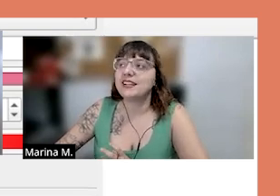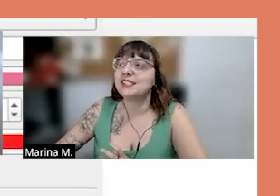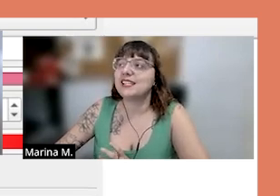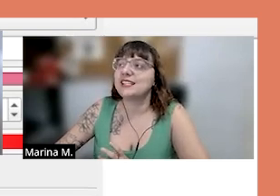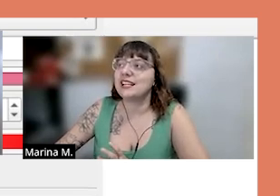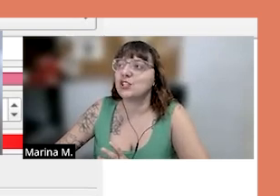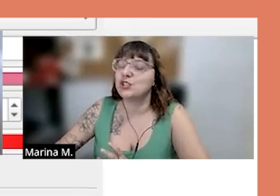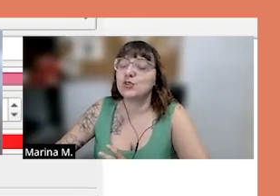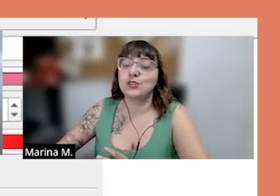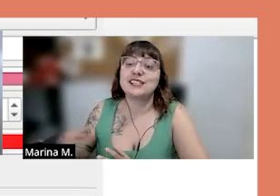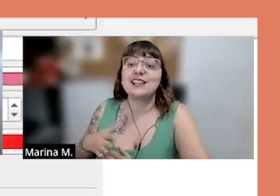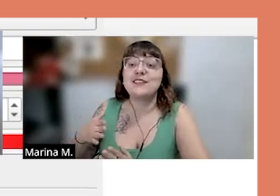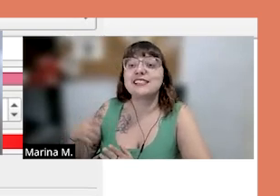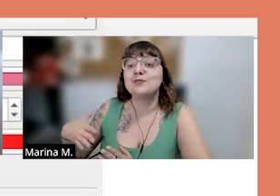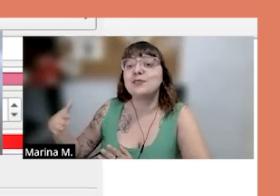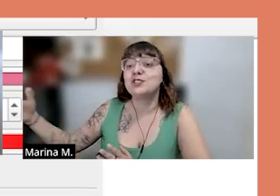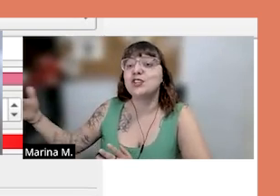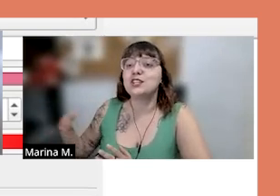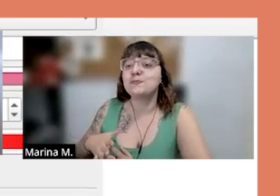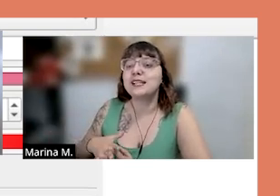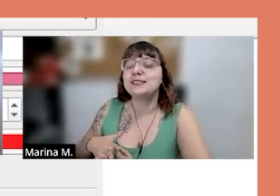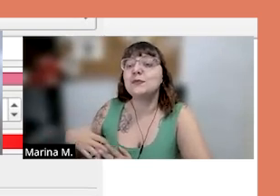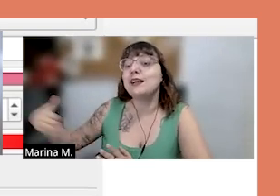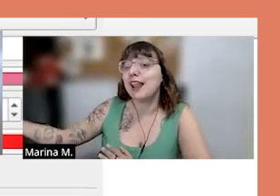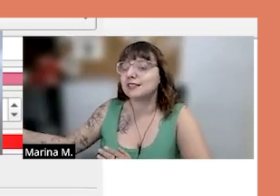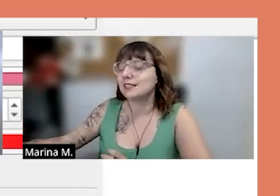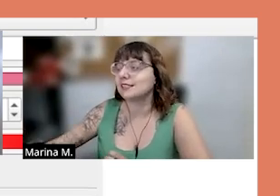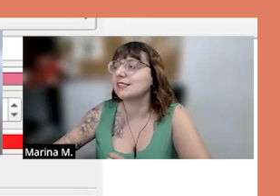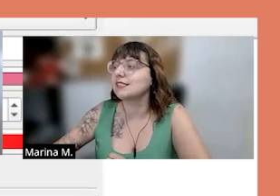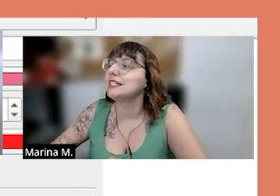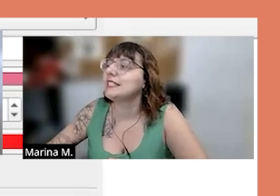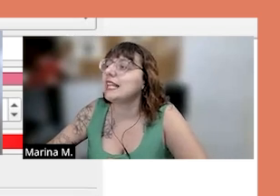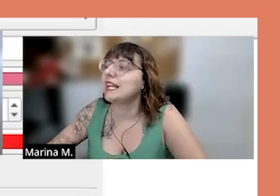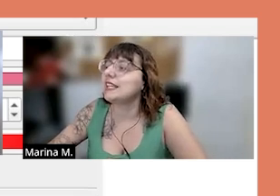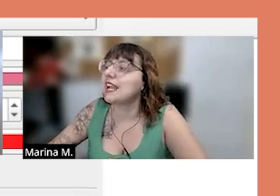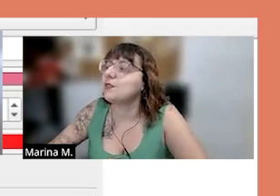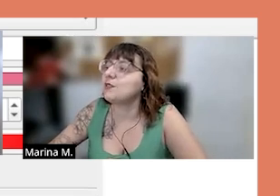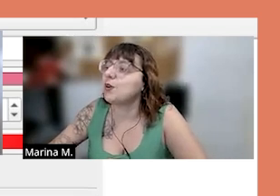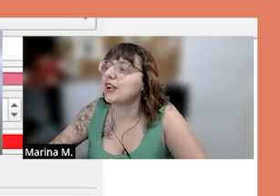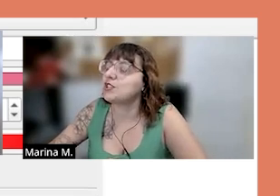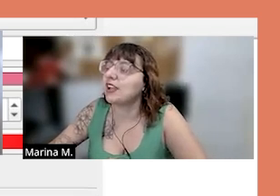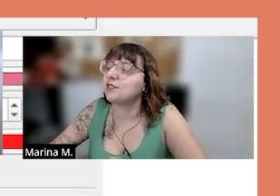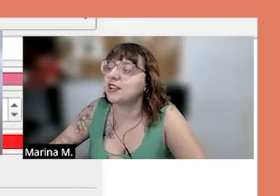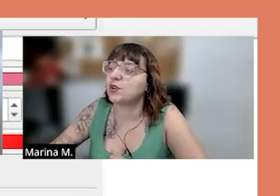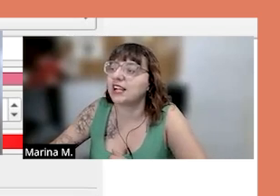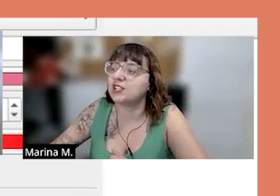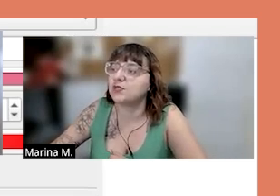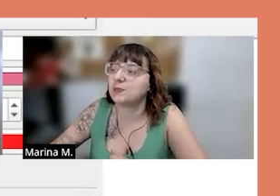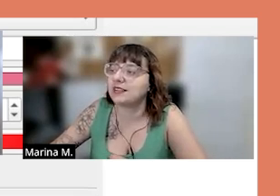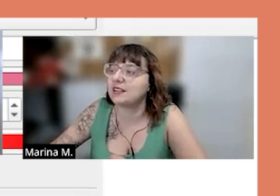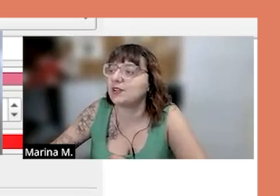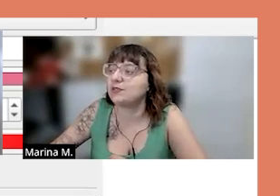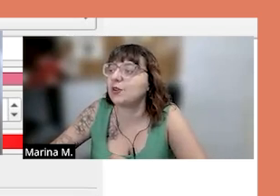vai ser esse gradiente de cores? Ele vai ser um gradiente pensando em classes. né? E aí eu vou colocar, ao invés de colocar